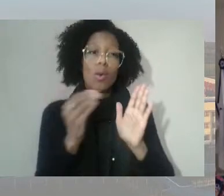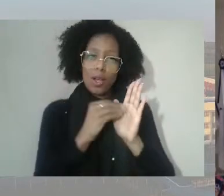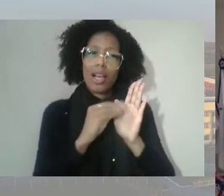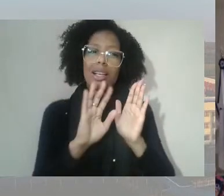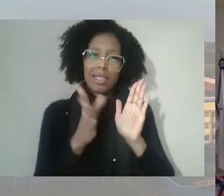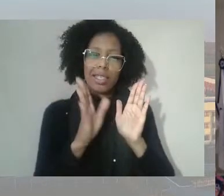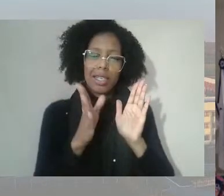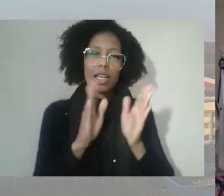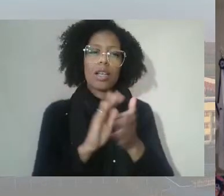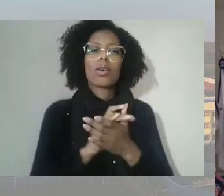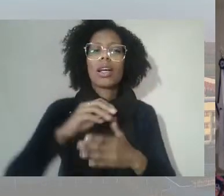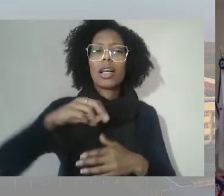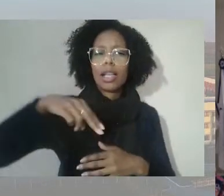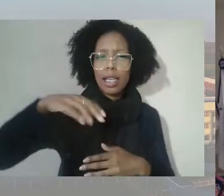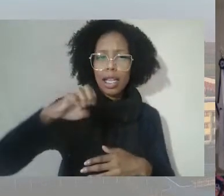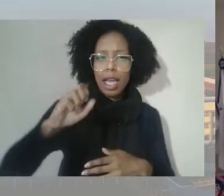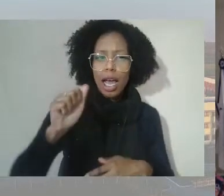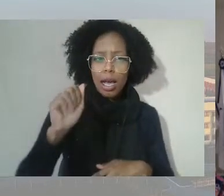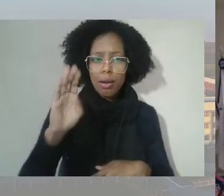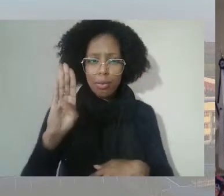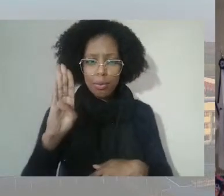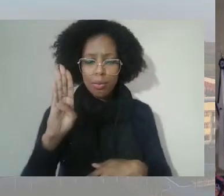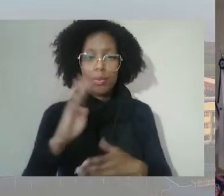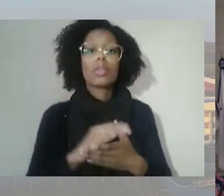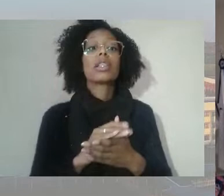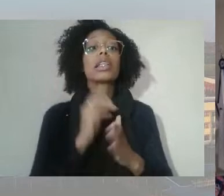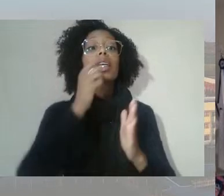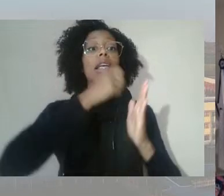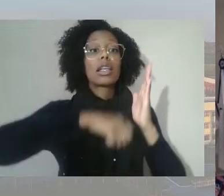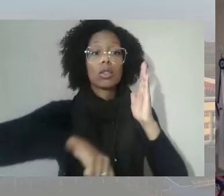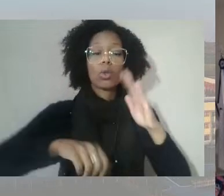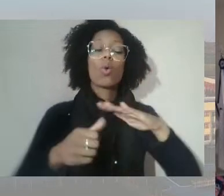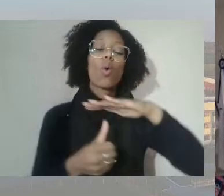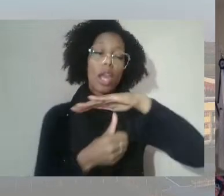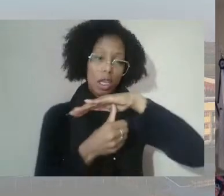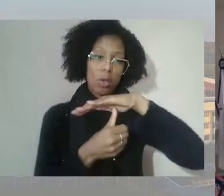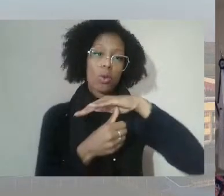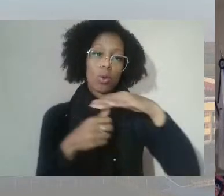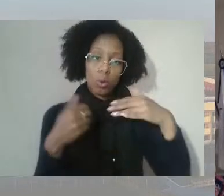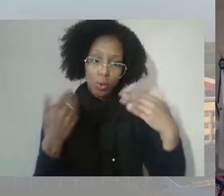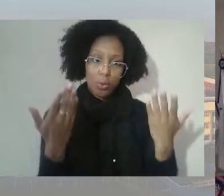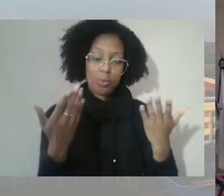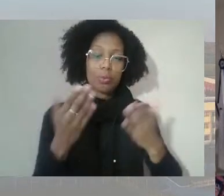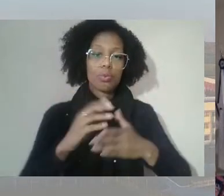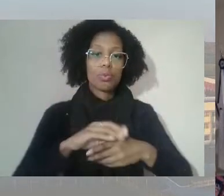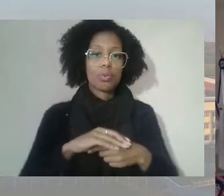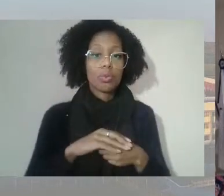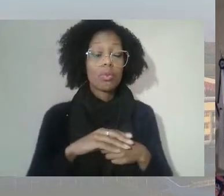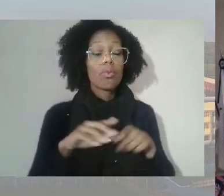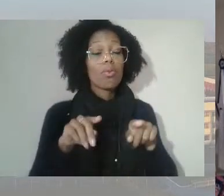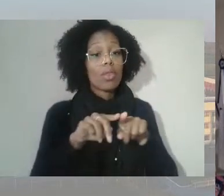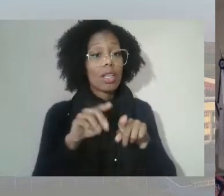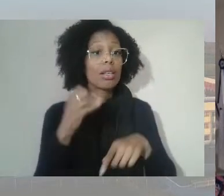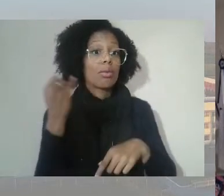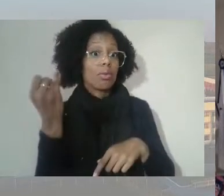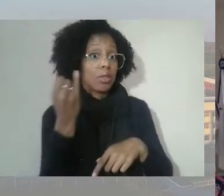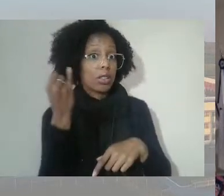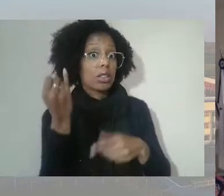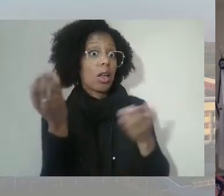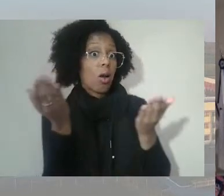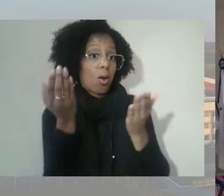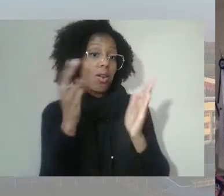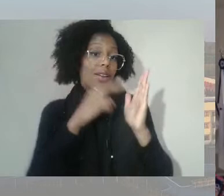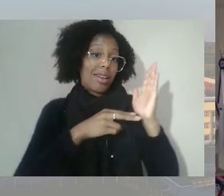NEAPs, assinada, né, pelo nosso reitor, tá? E é importante, então, nós fazermos essa